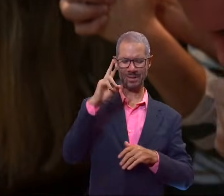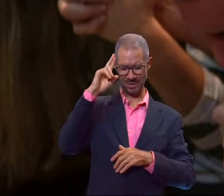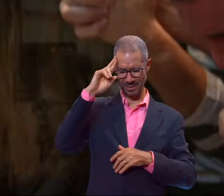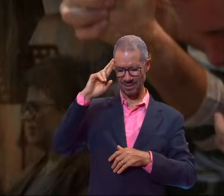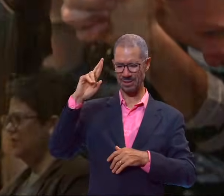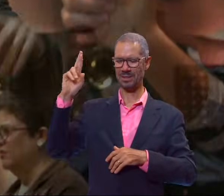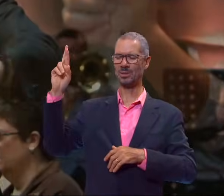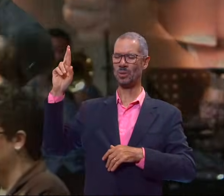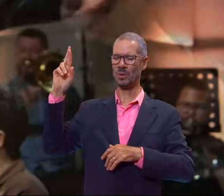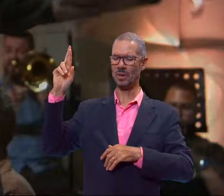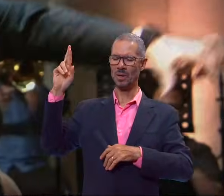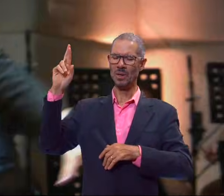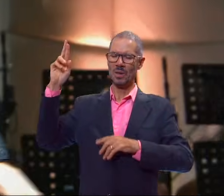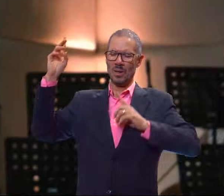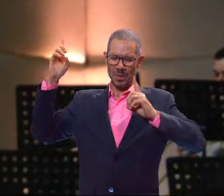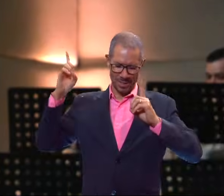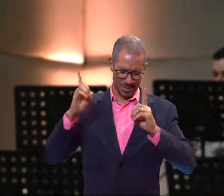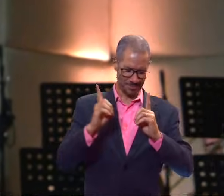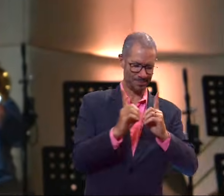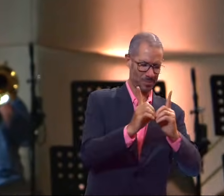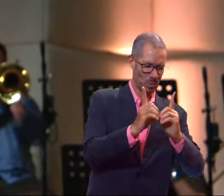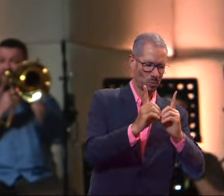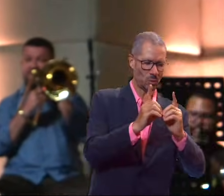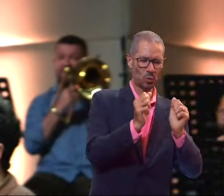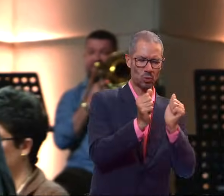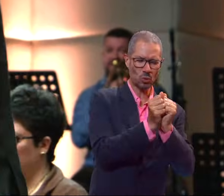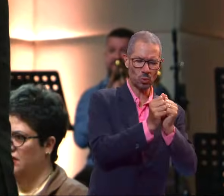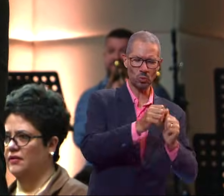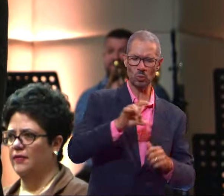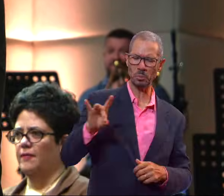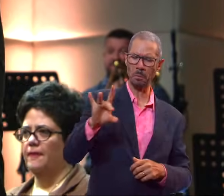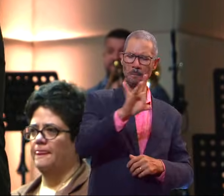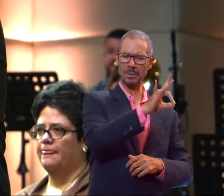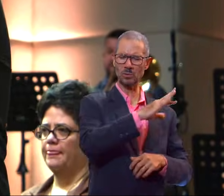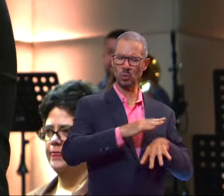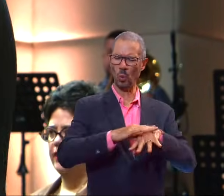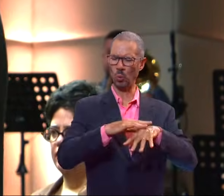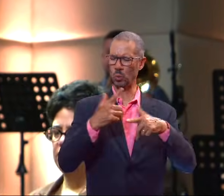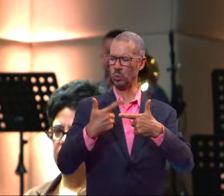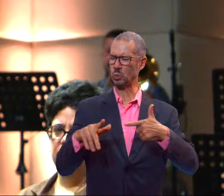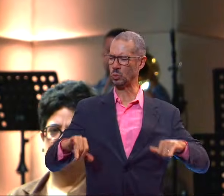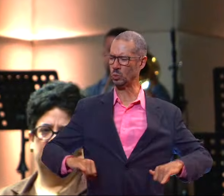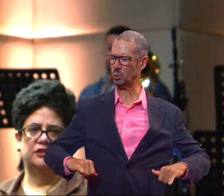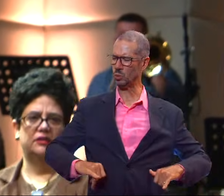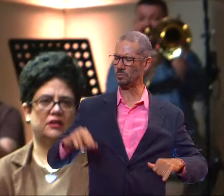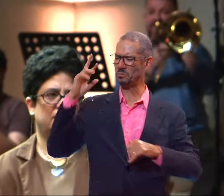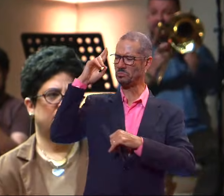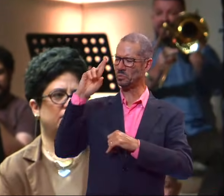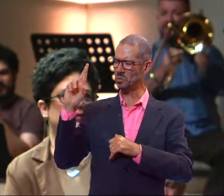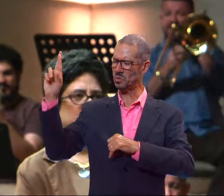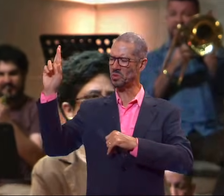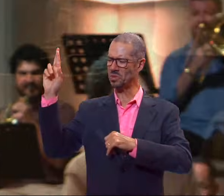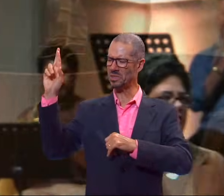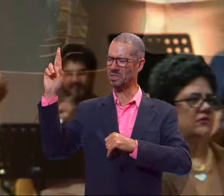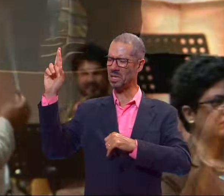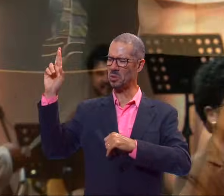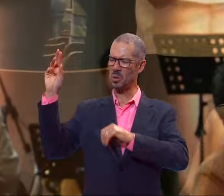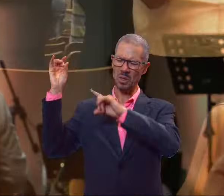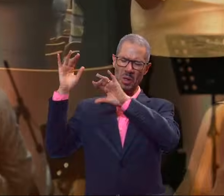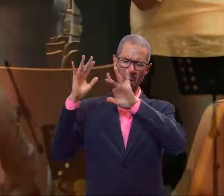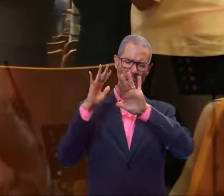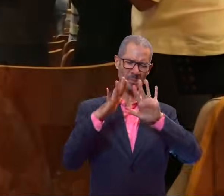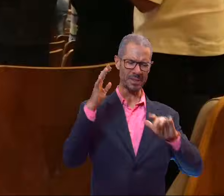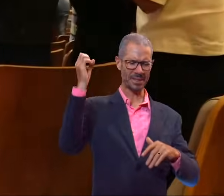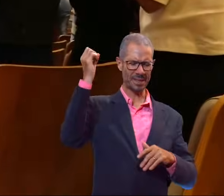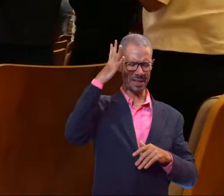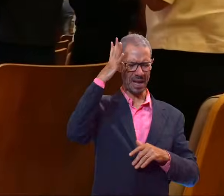Deus, acampe ao redor deles. Que o Senhor os proteja e guarde. Que o Senhor derrame graça